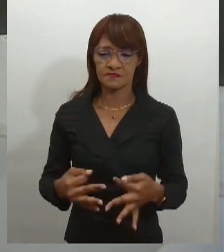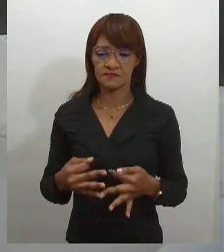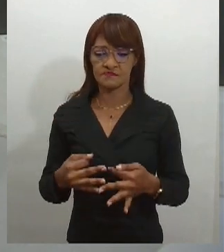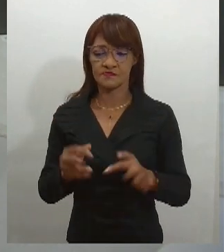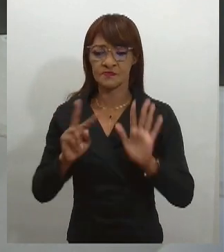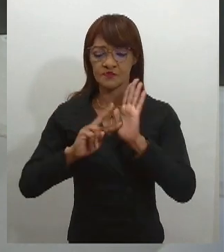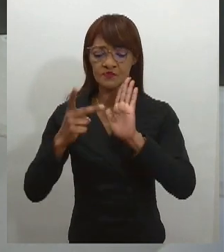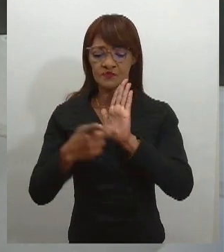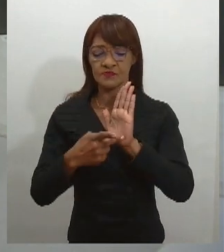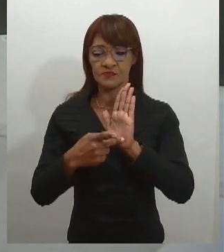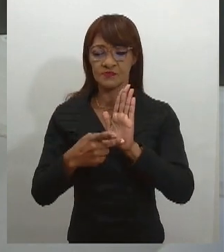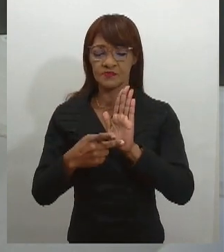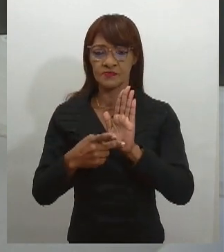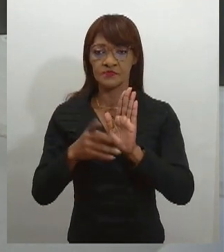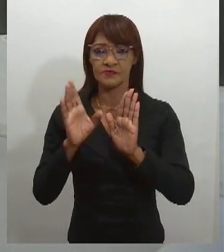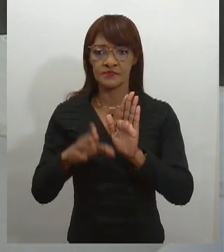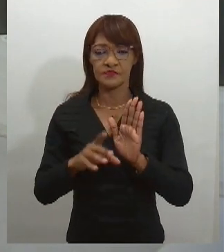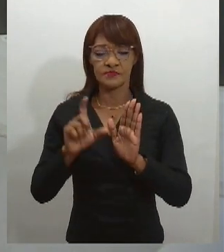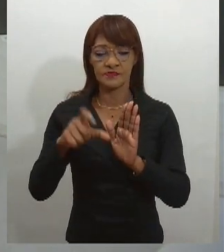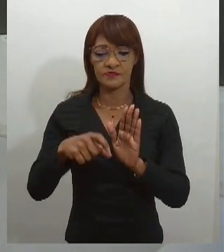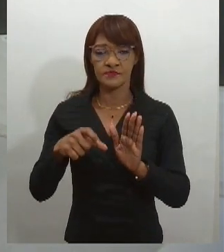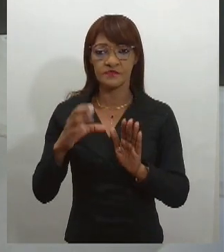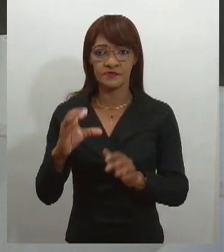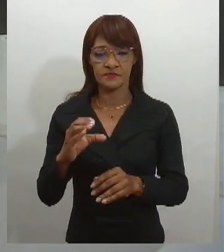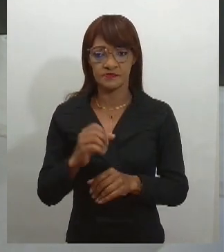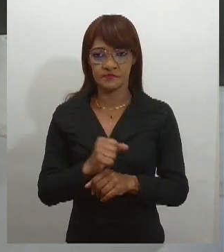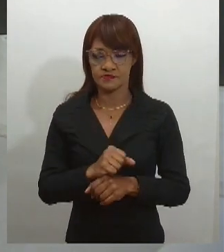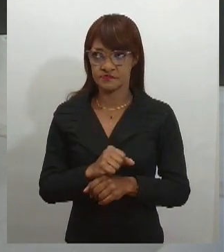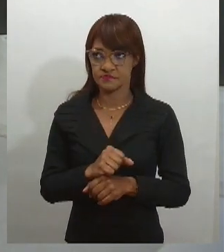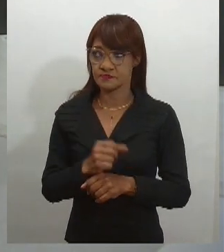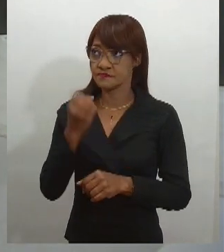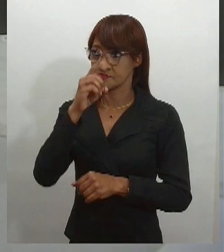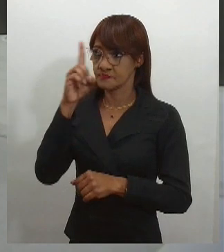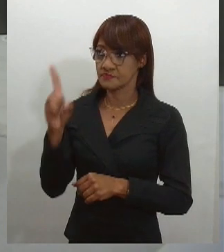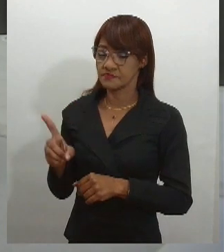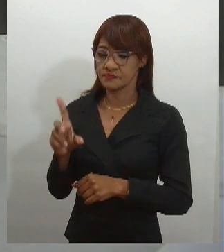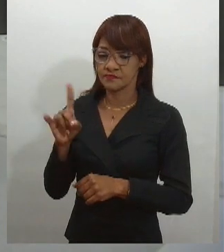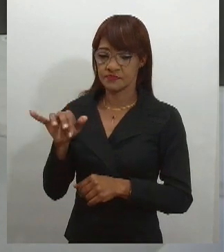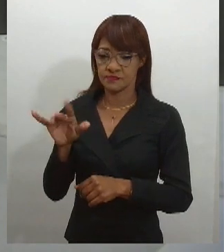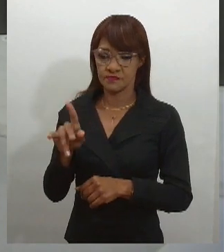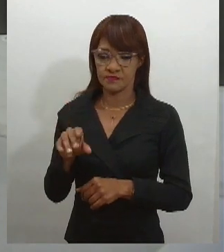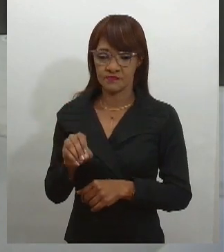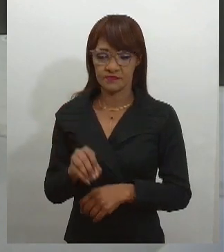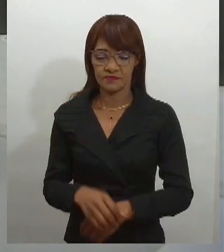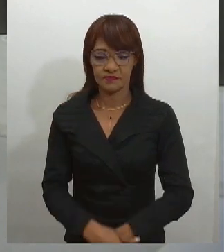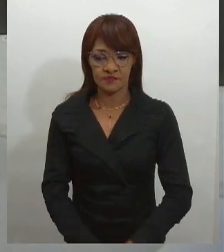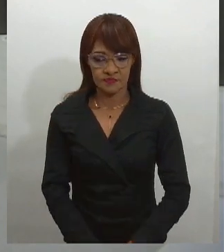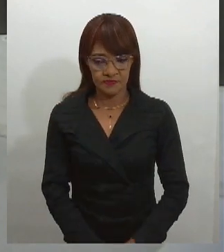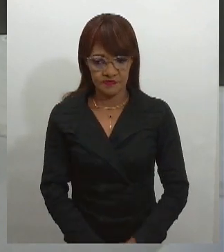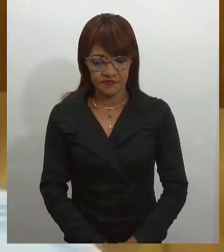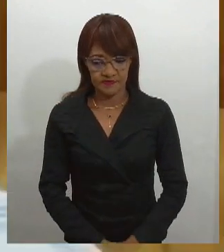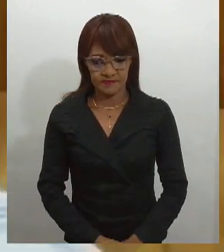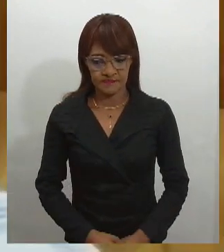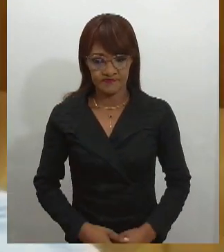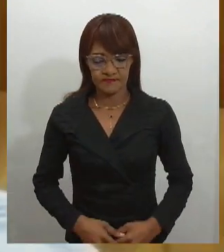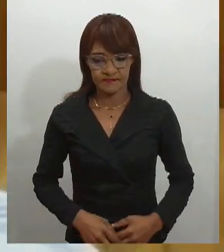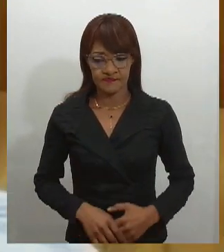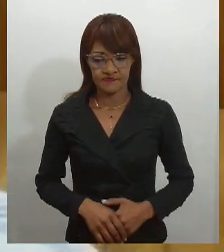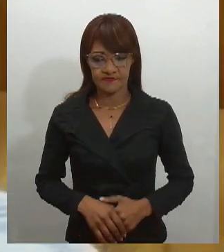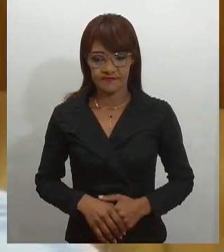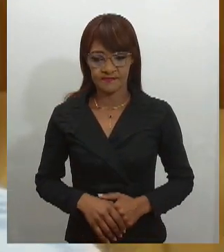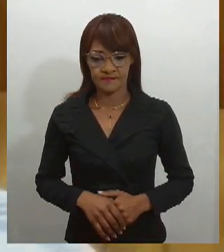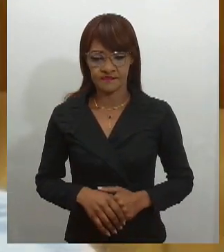crédito rotativo. Bom dia, Diego. Bom dia, Diego. Olá. Bom dia a todos, bom dia a você, Tiago, bom dia